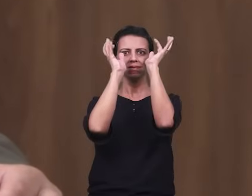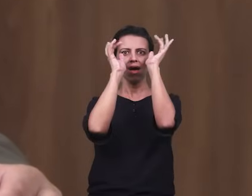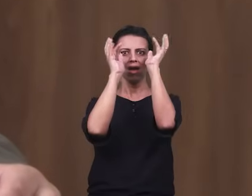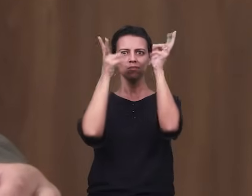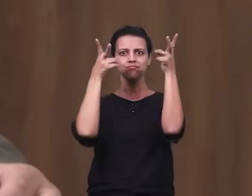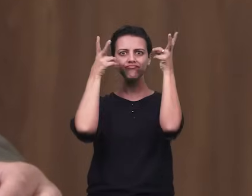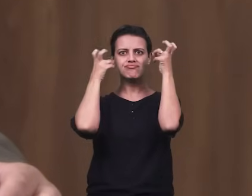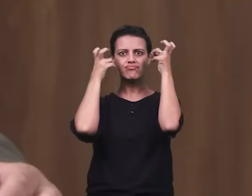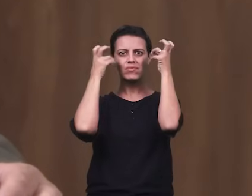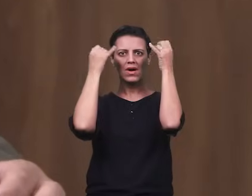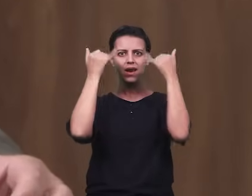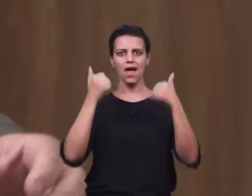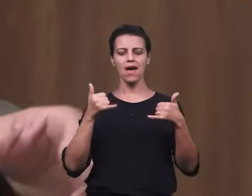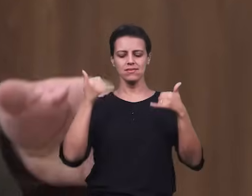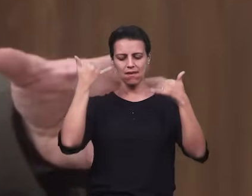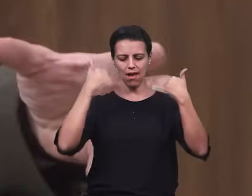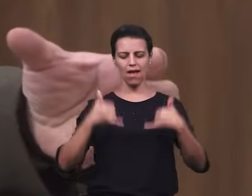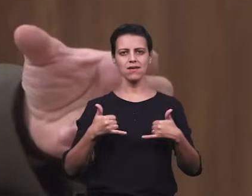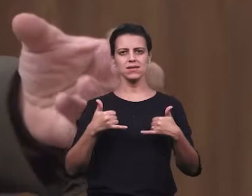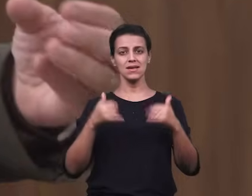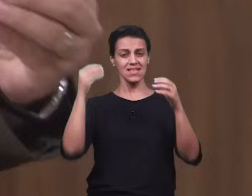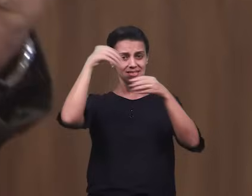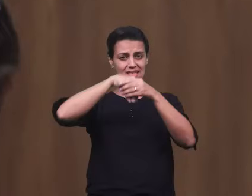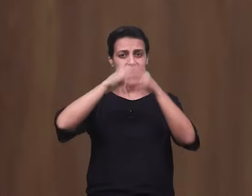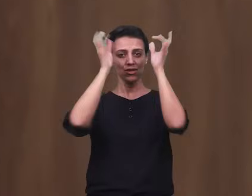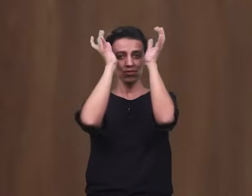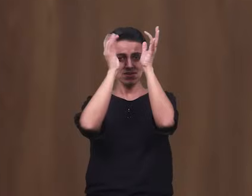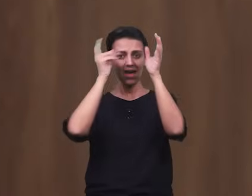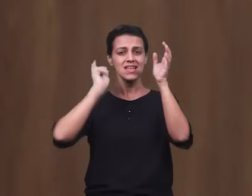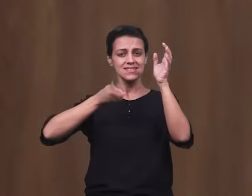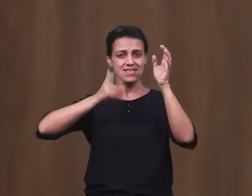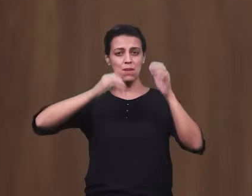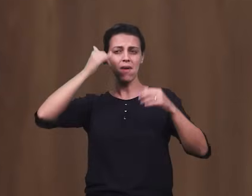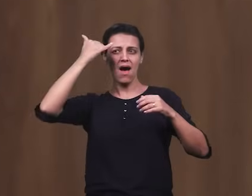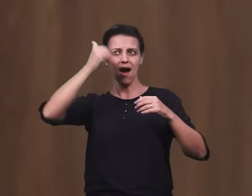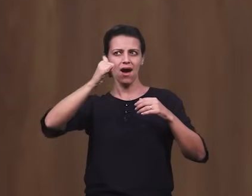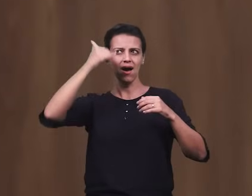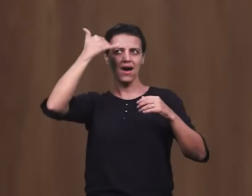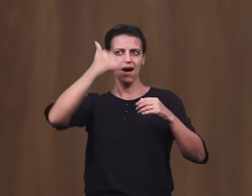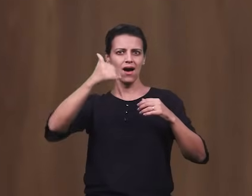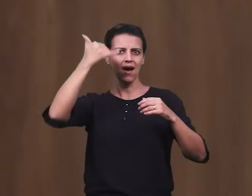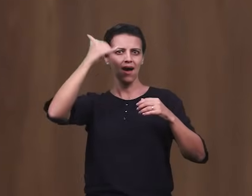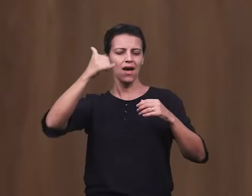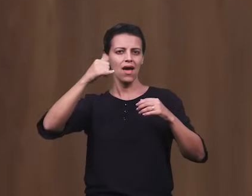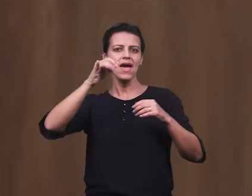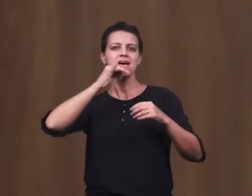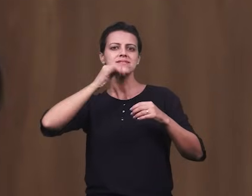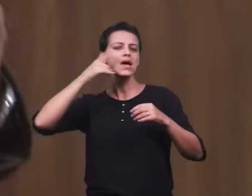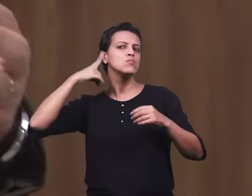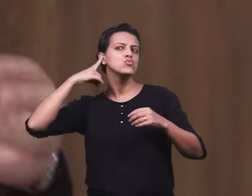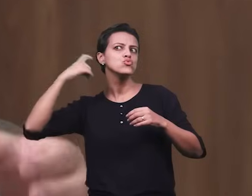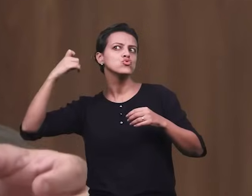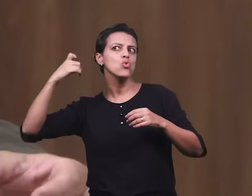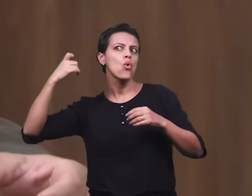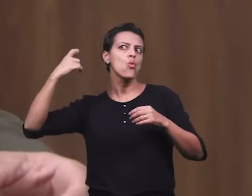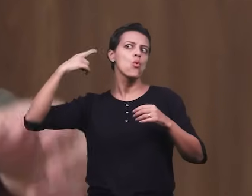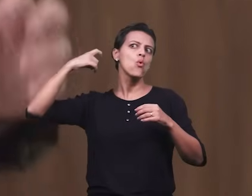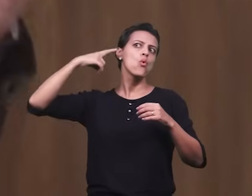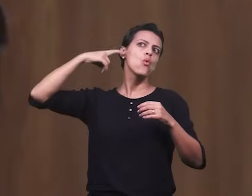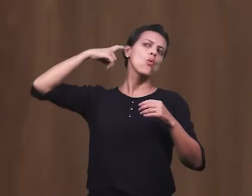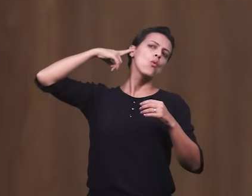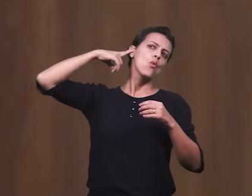sempre trabalhar com impulsos elétricos. Então ele recebeu a onda sonora, essa onda sonora vai transformar em impulsos elétricos. Sim.